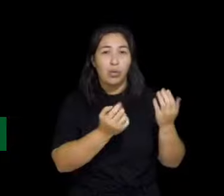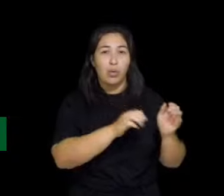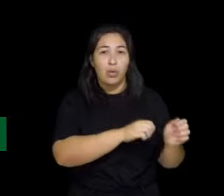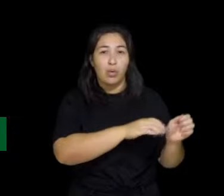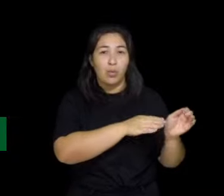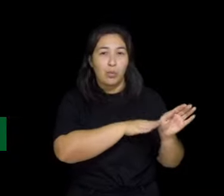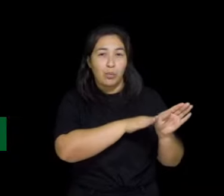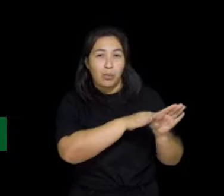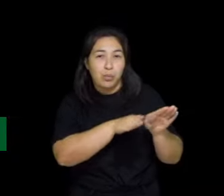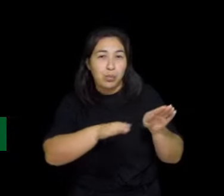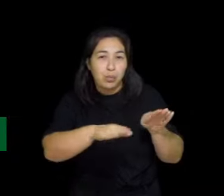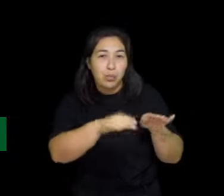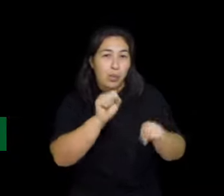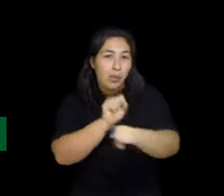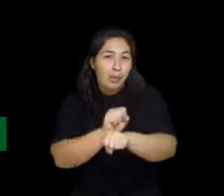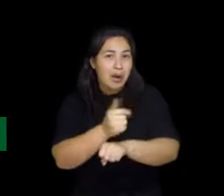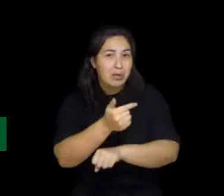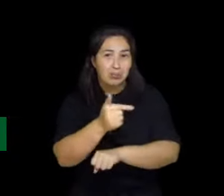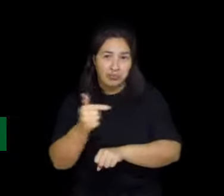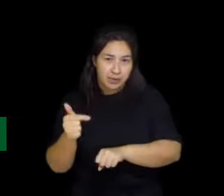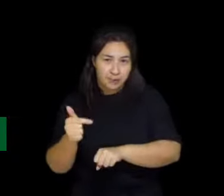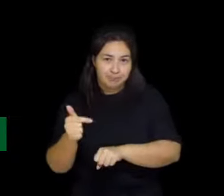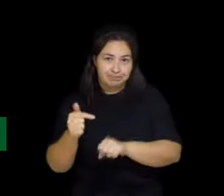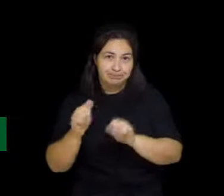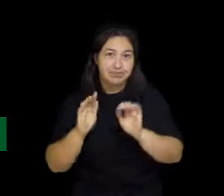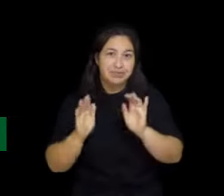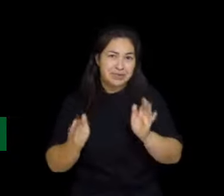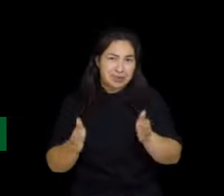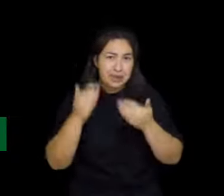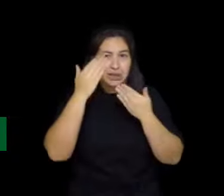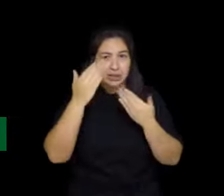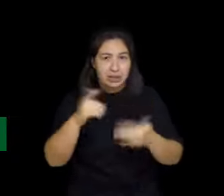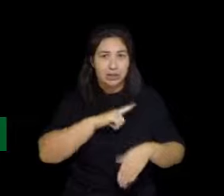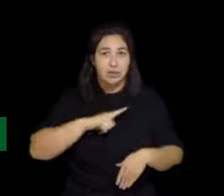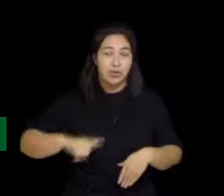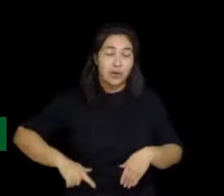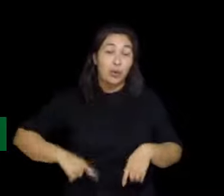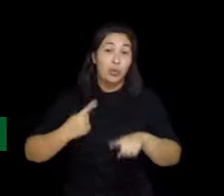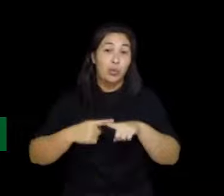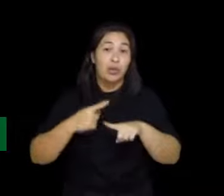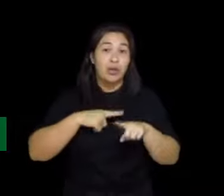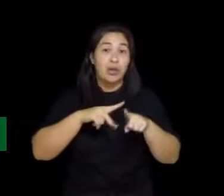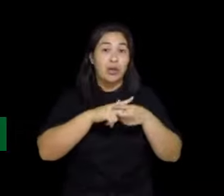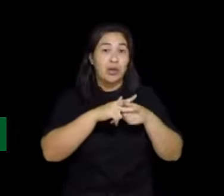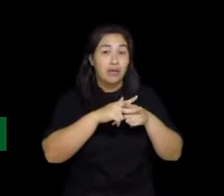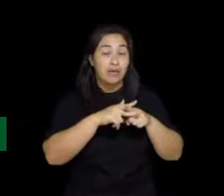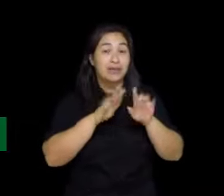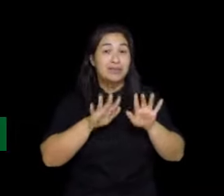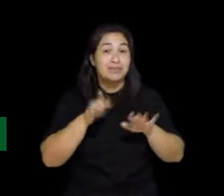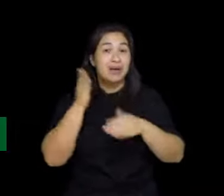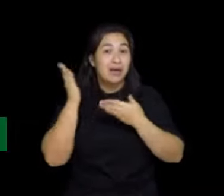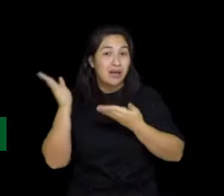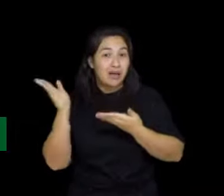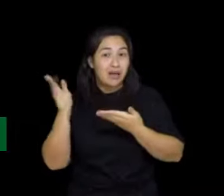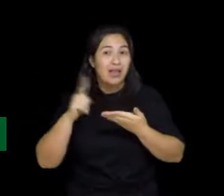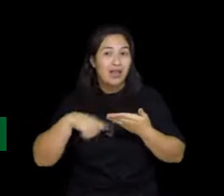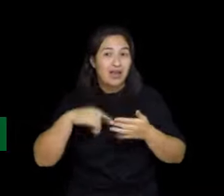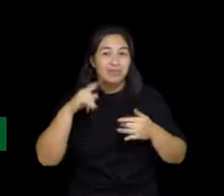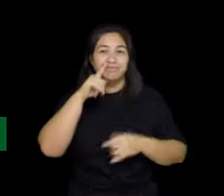agradece ao governador, ao governo do estado, que fez a revitalização, mas é uma rodovia muito